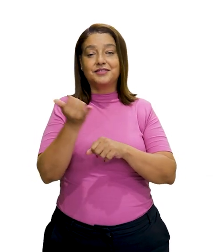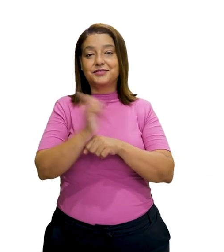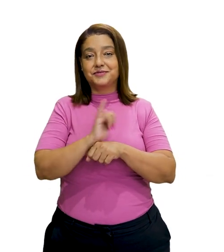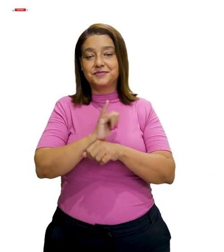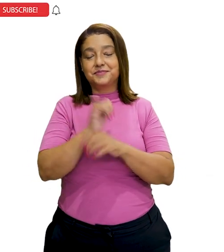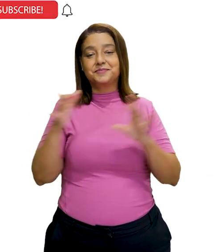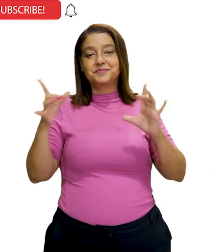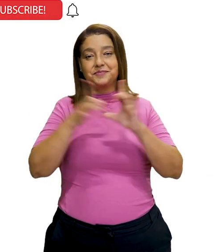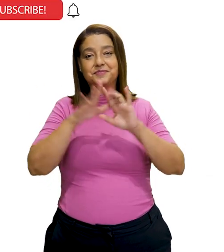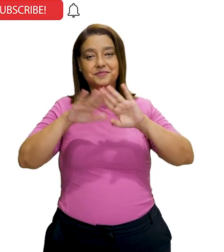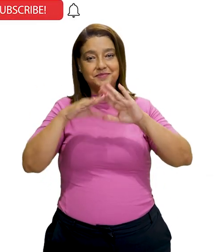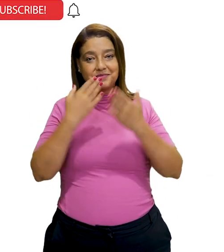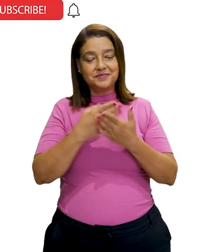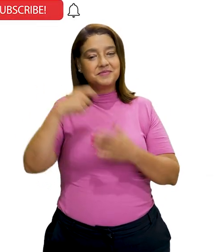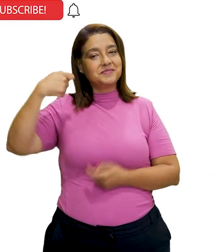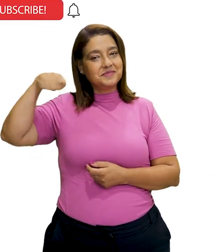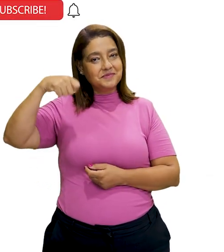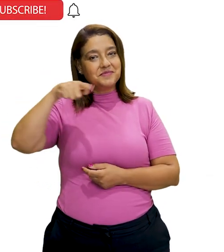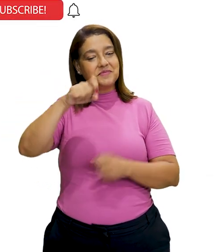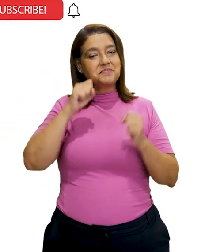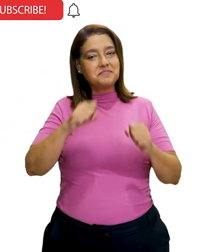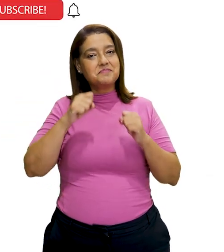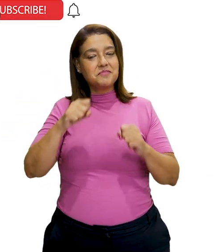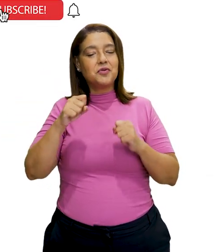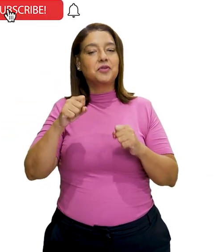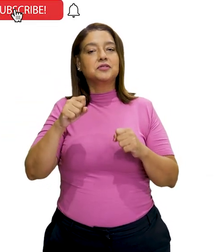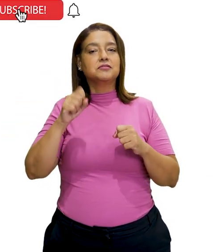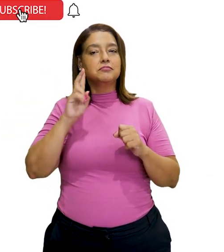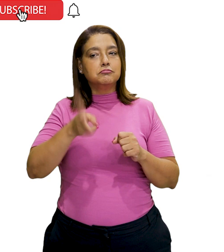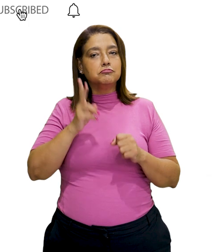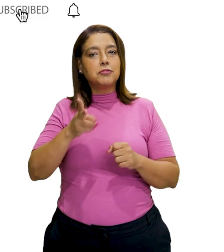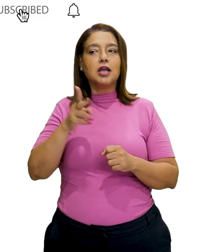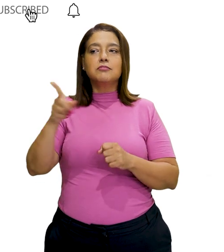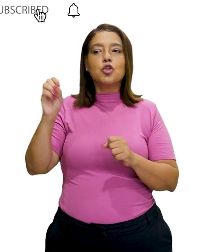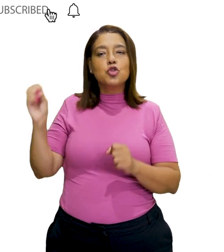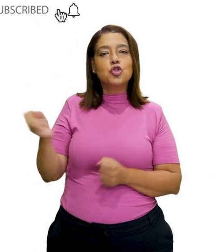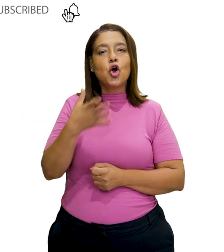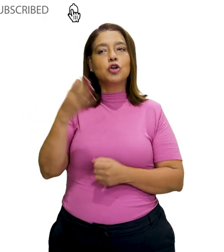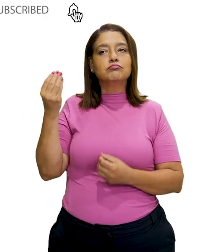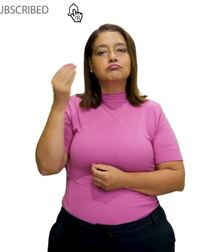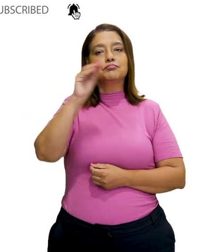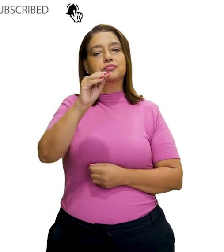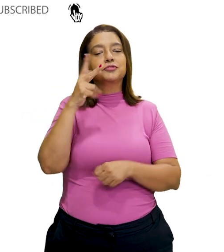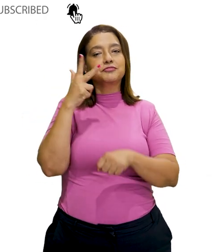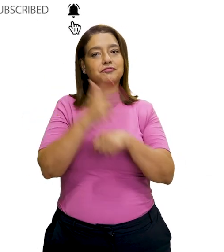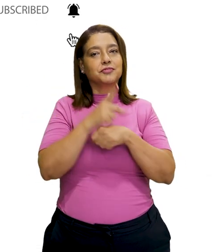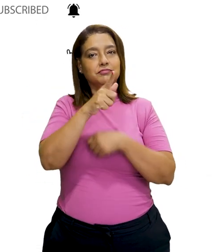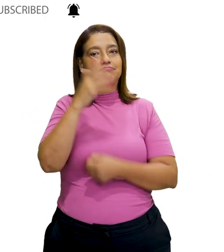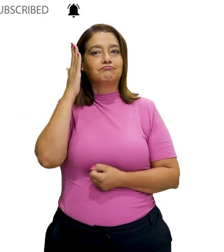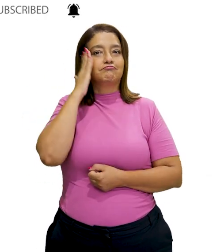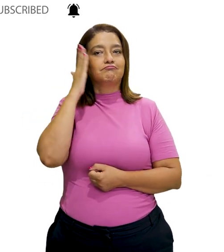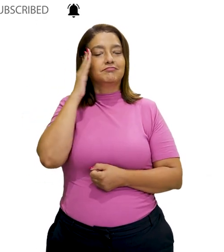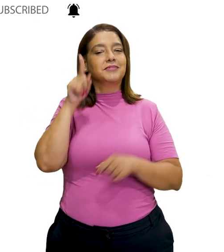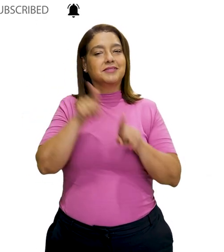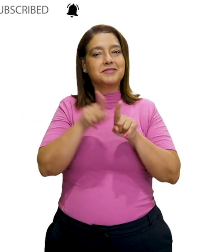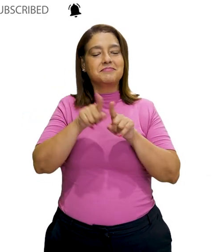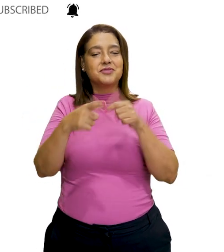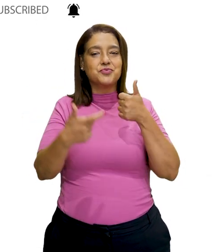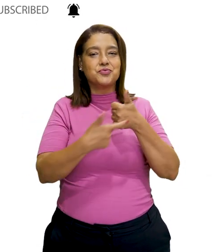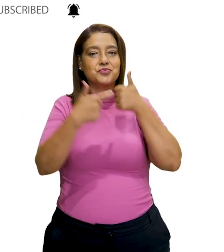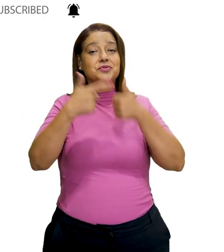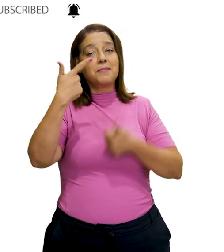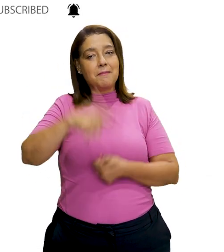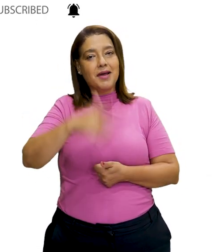YouTube. Ative o sininho para receber notificações sempre que lançarmos novos vídeos e curta este vídeo para que